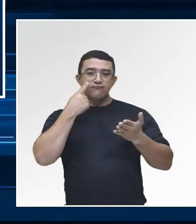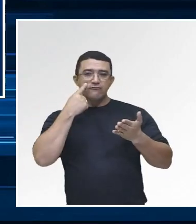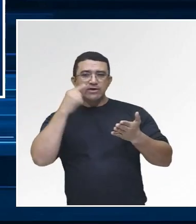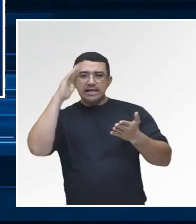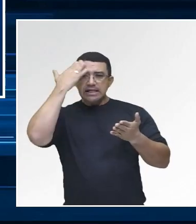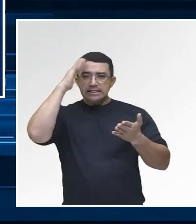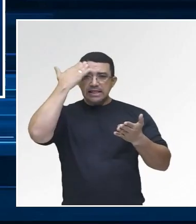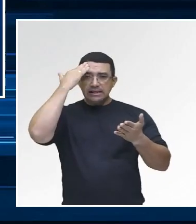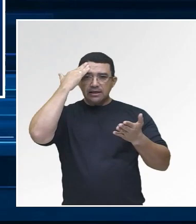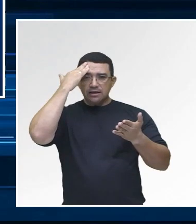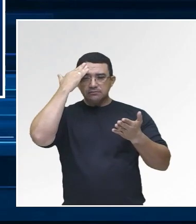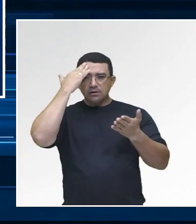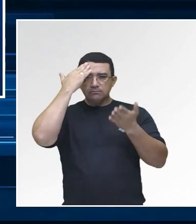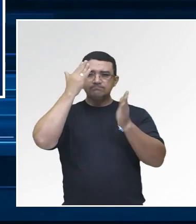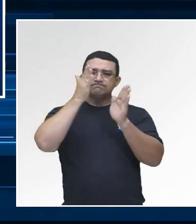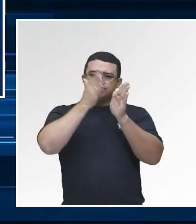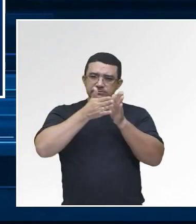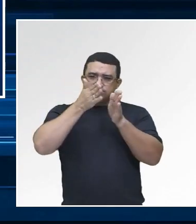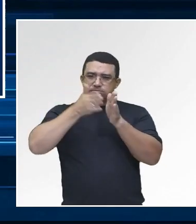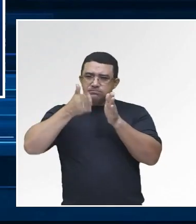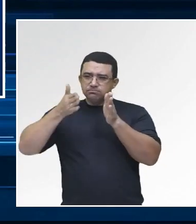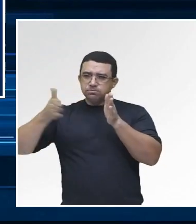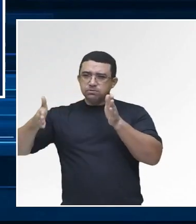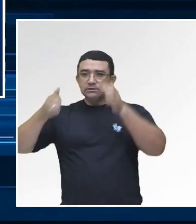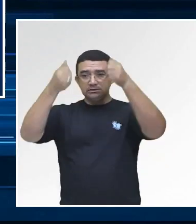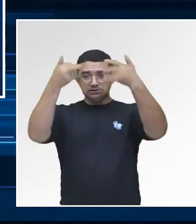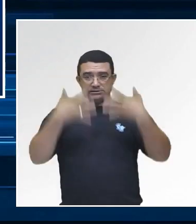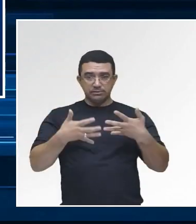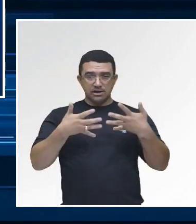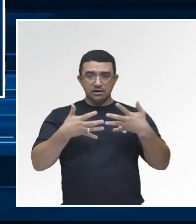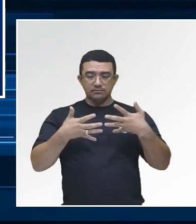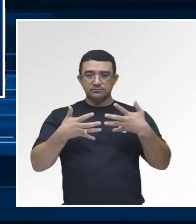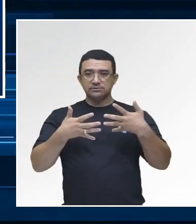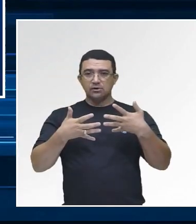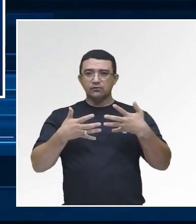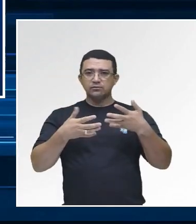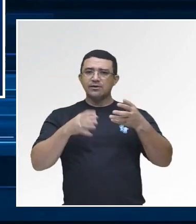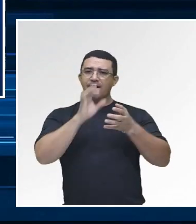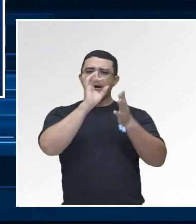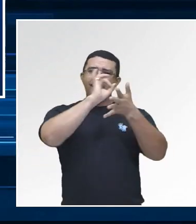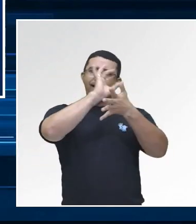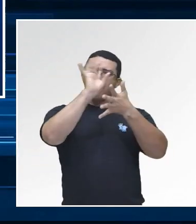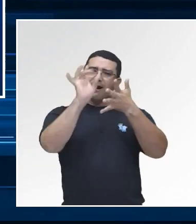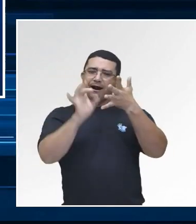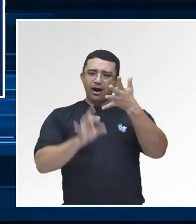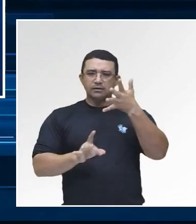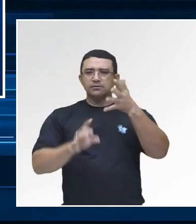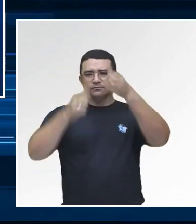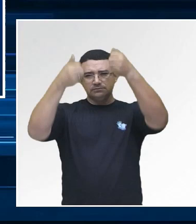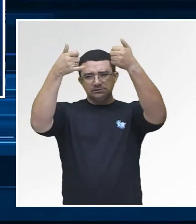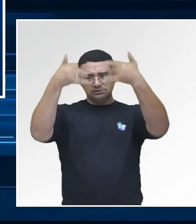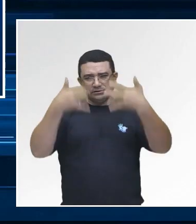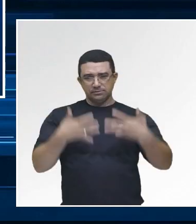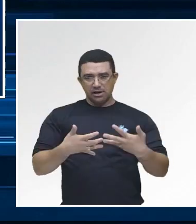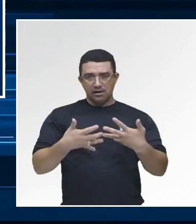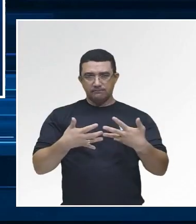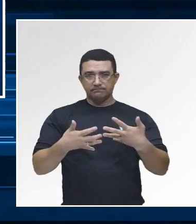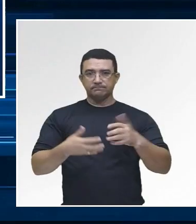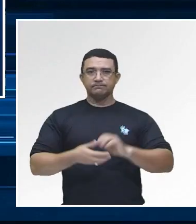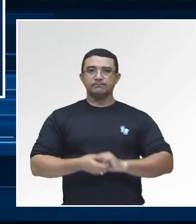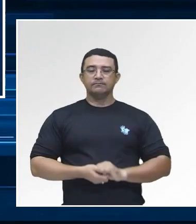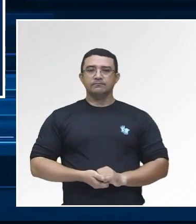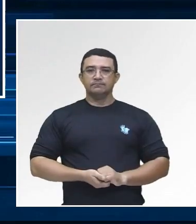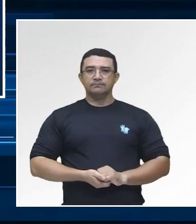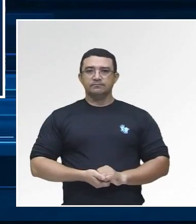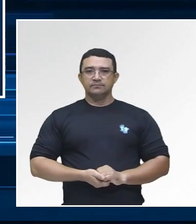a passo. A gente vai chamar aqui os elementos fundamentais, é um texto narrativo. Porque